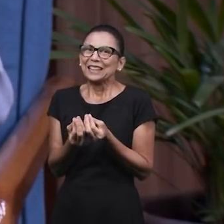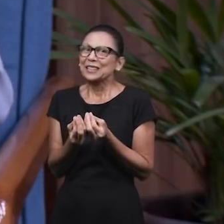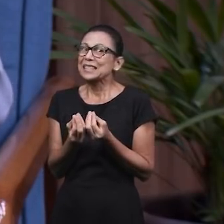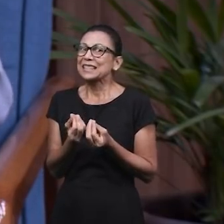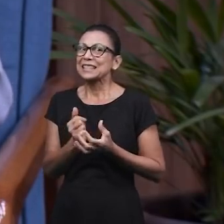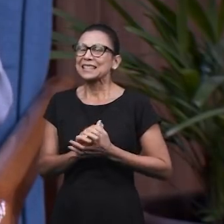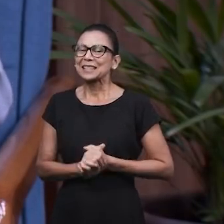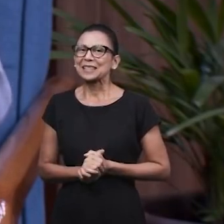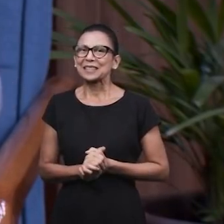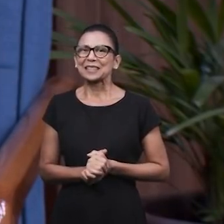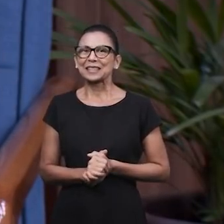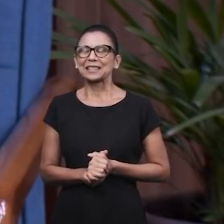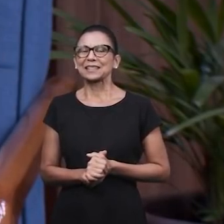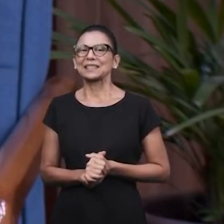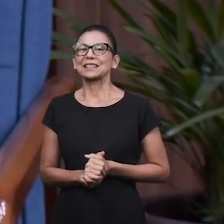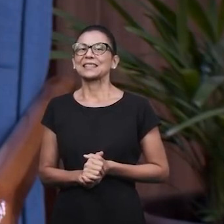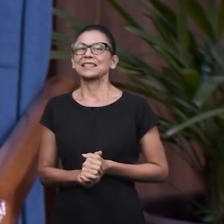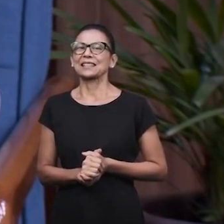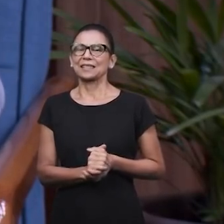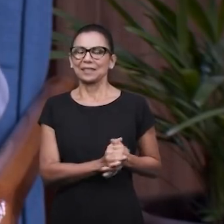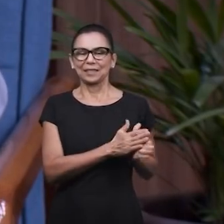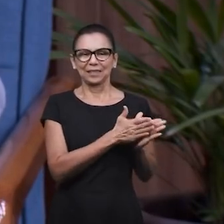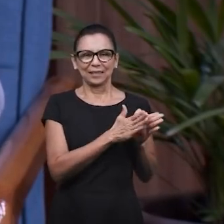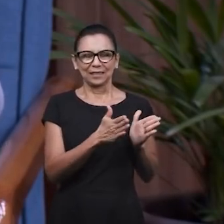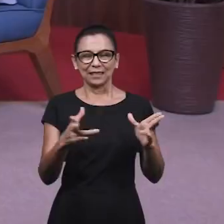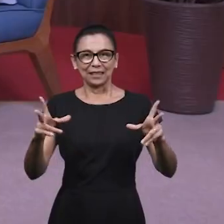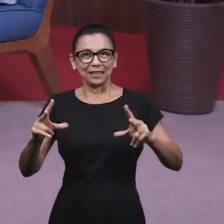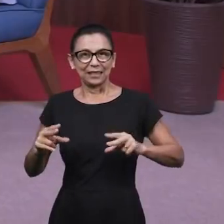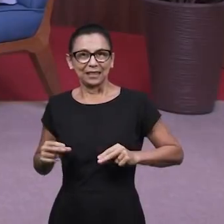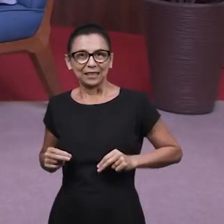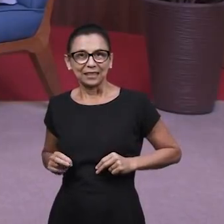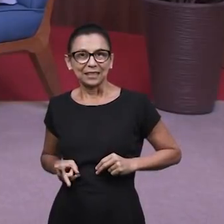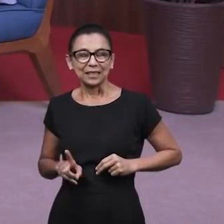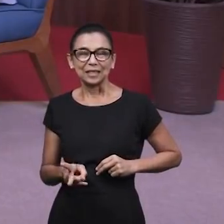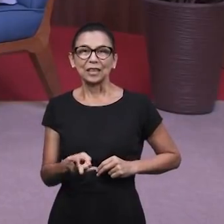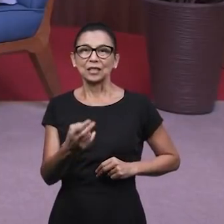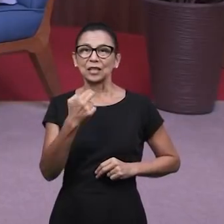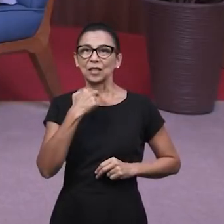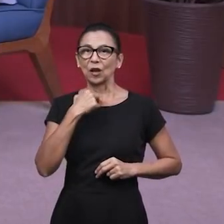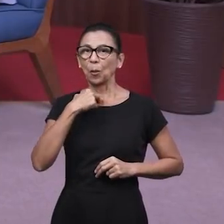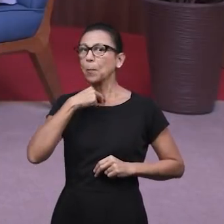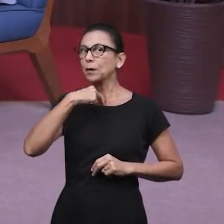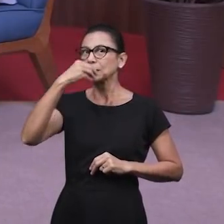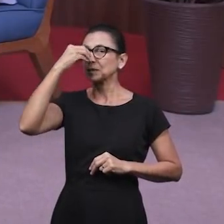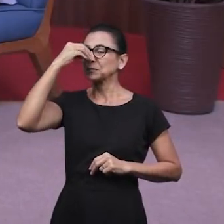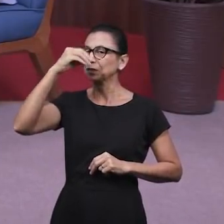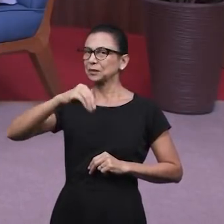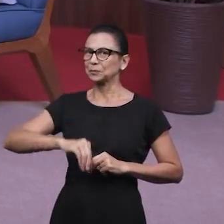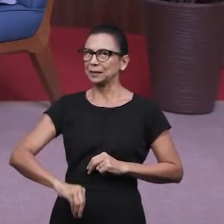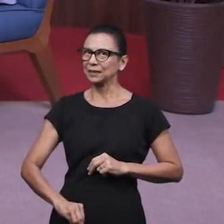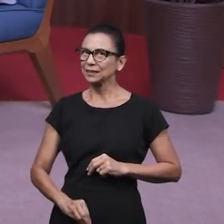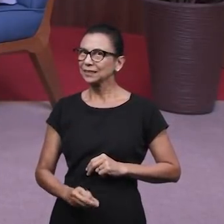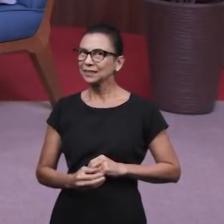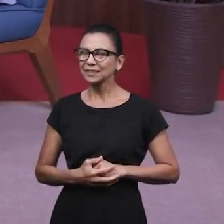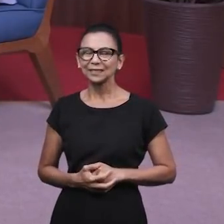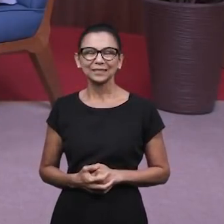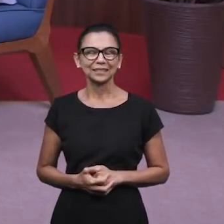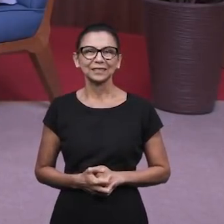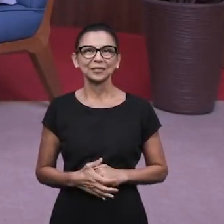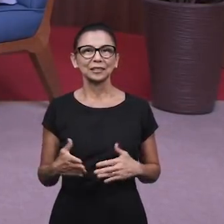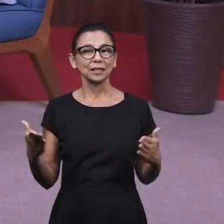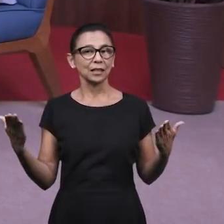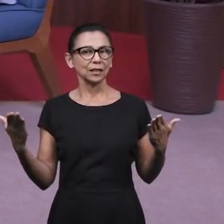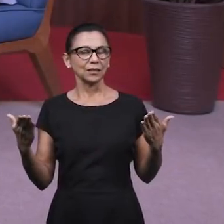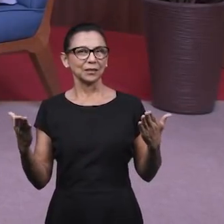abrir mão em todas as fases de nossas vidas. Hoje, na aula para as crianças intermediários e adolescentes, a